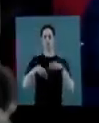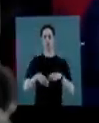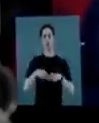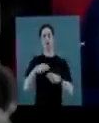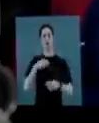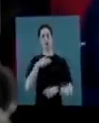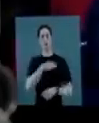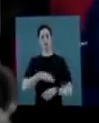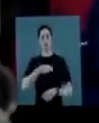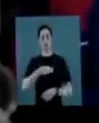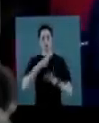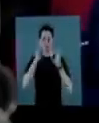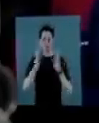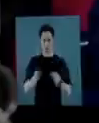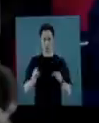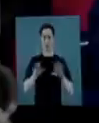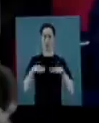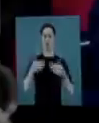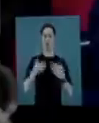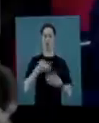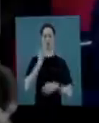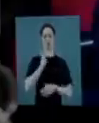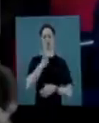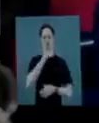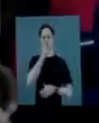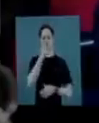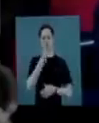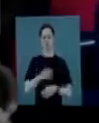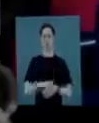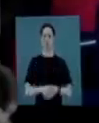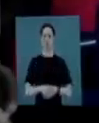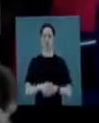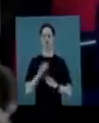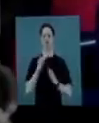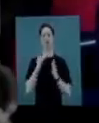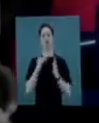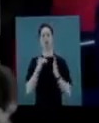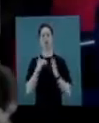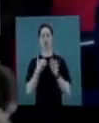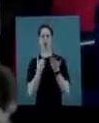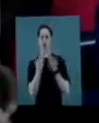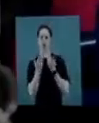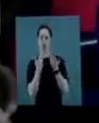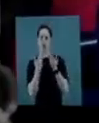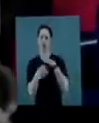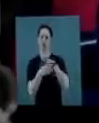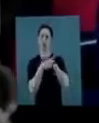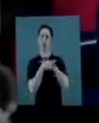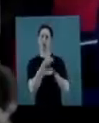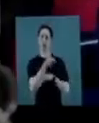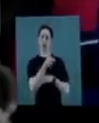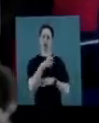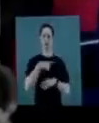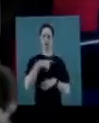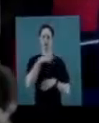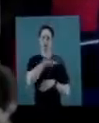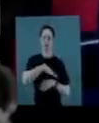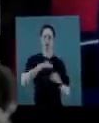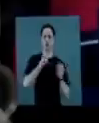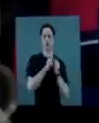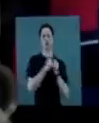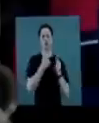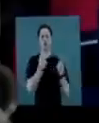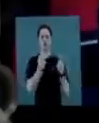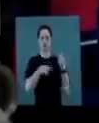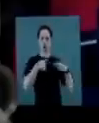cedinho e aí eu sigo falando não toda conversa foi na granja e entrei junto com o Daniel Silveira sem precisar